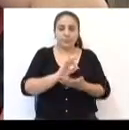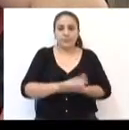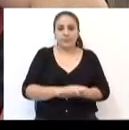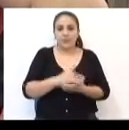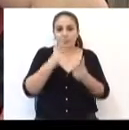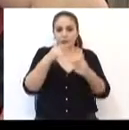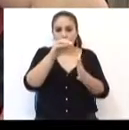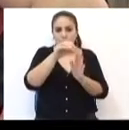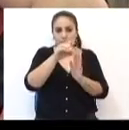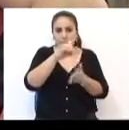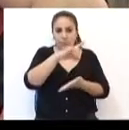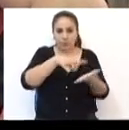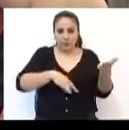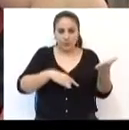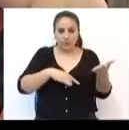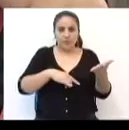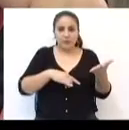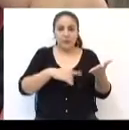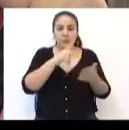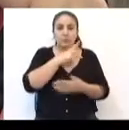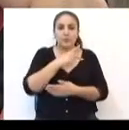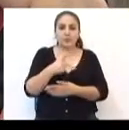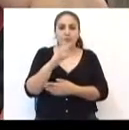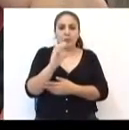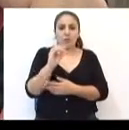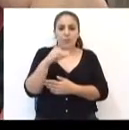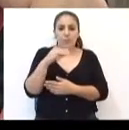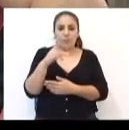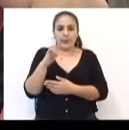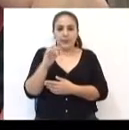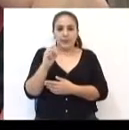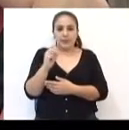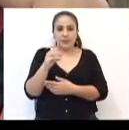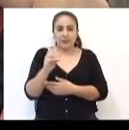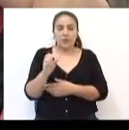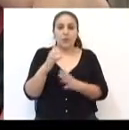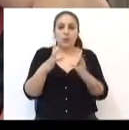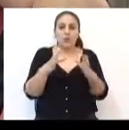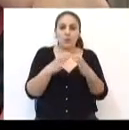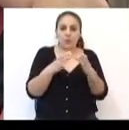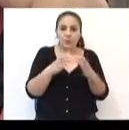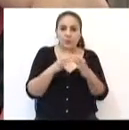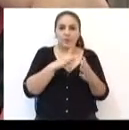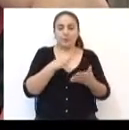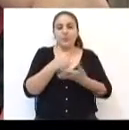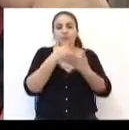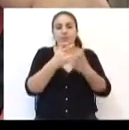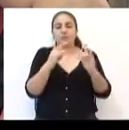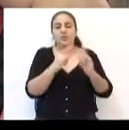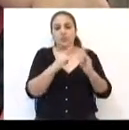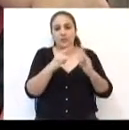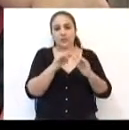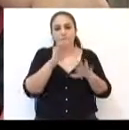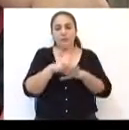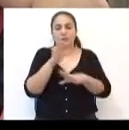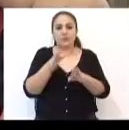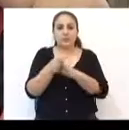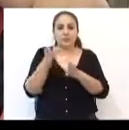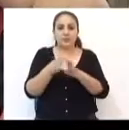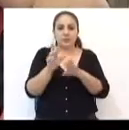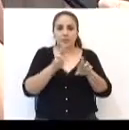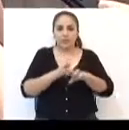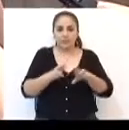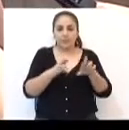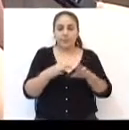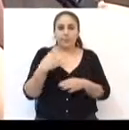sobre o documento, o presidente do Comped destaca que o grupo deve contar com a parceria de entidades e outros conselhos da